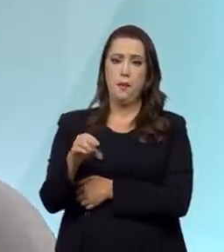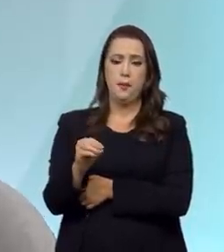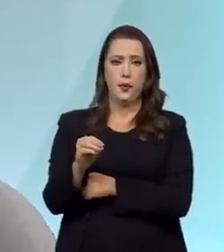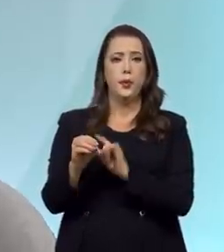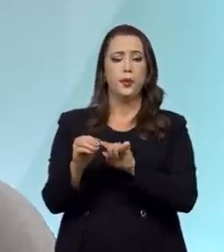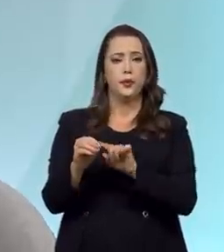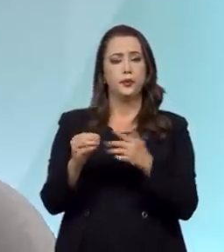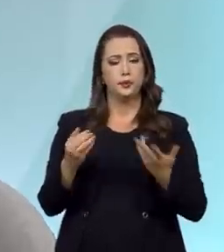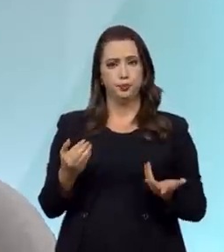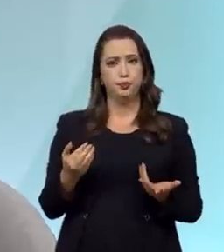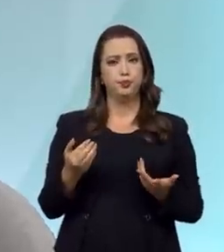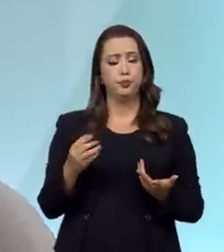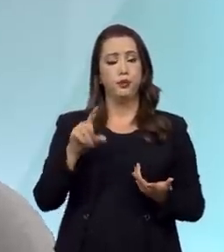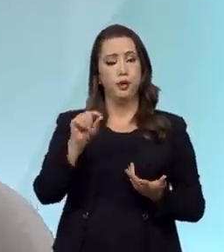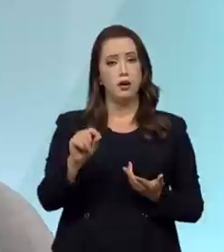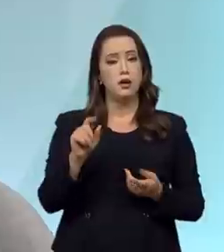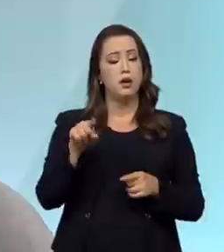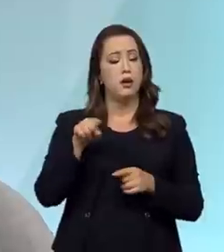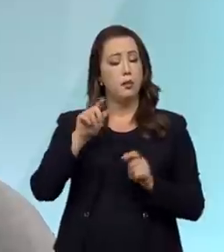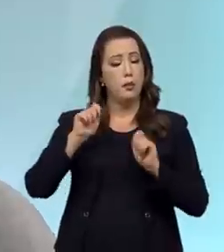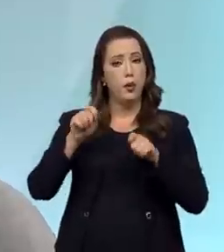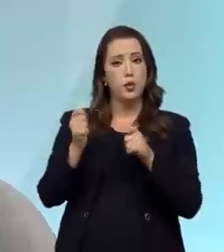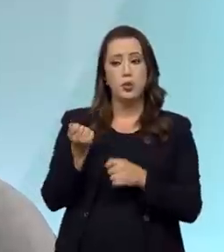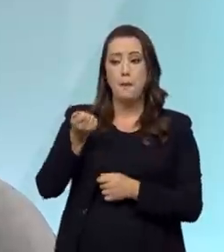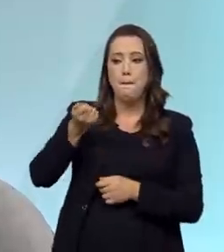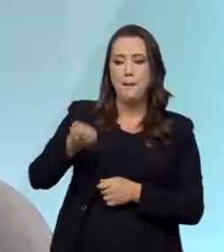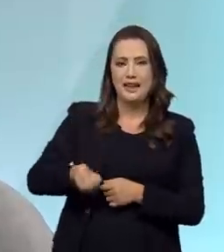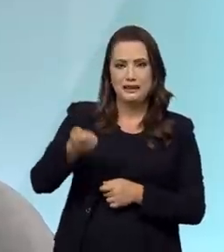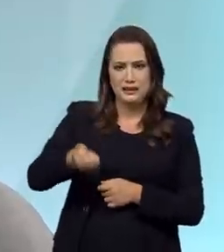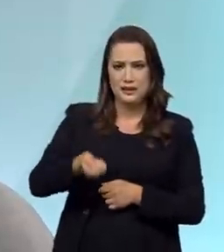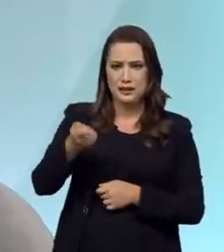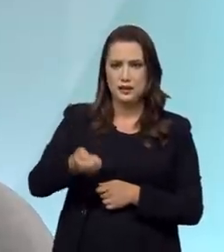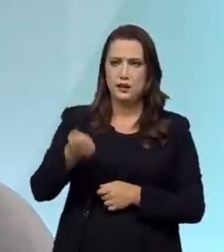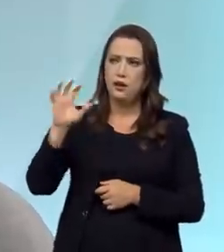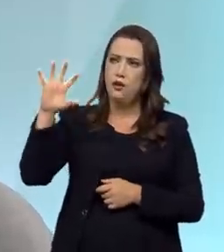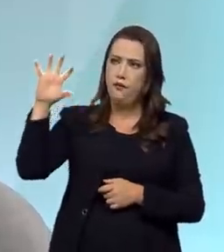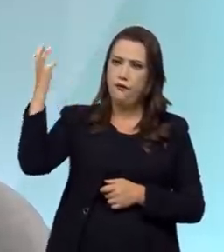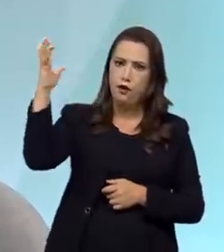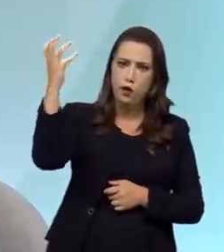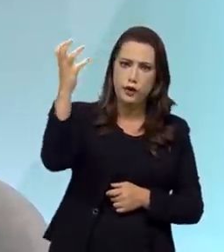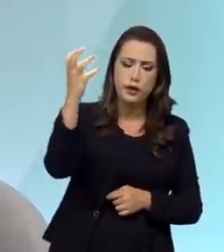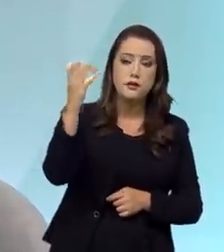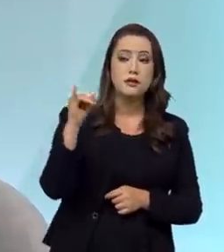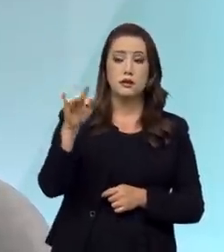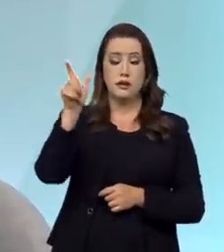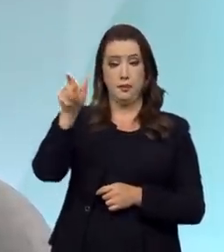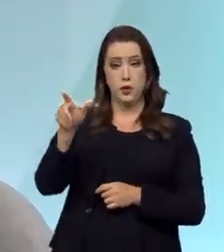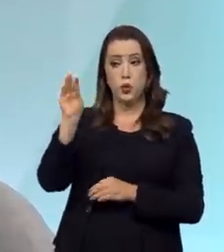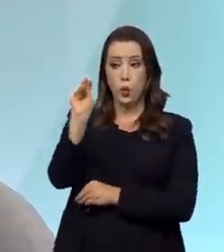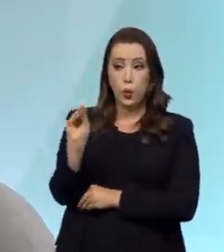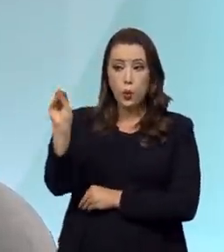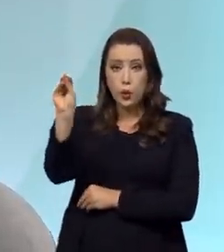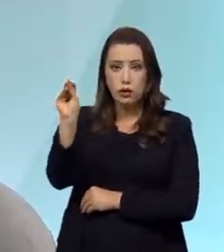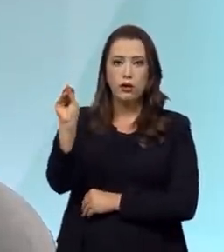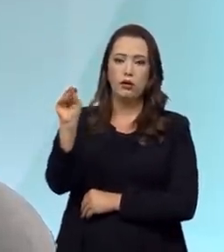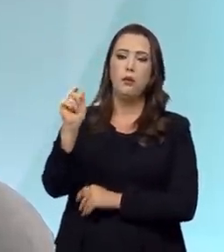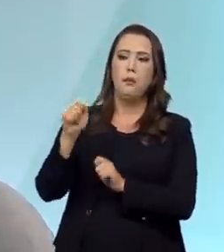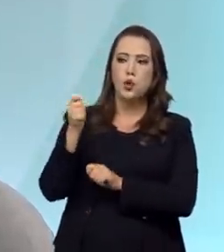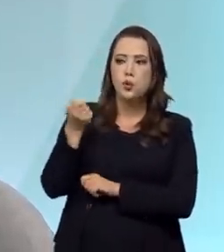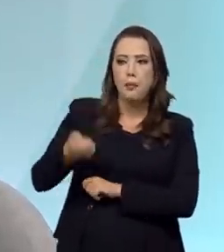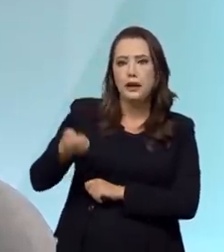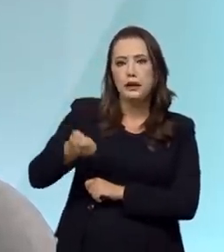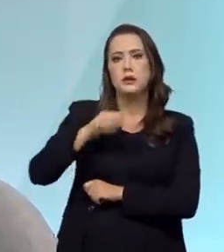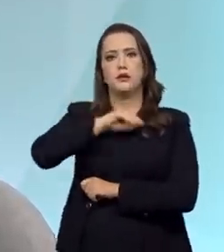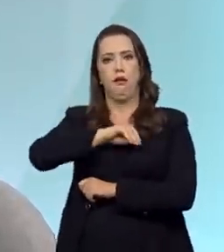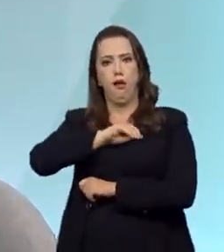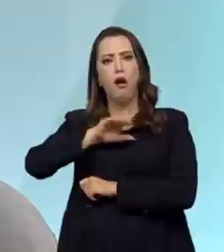de florestas O que é você remunerar e poder reconhecer e remunerar atividade de quem cuida de floresta